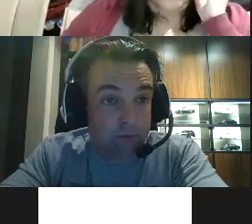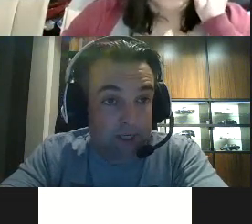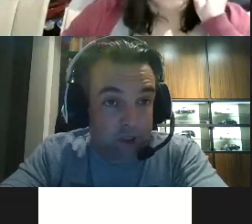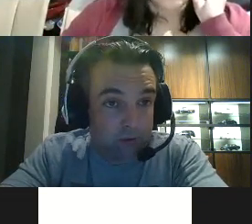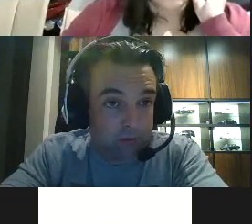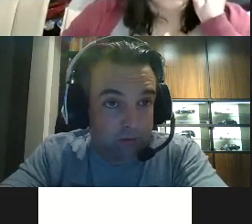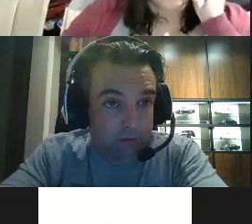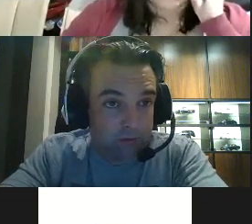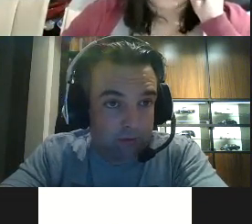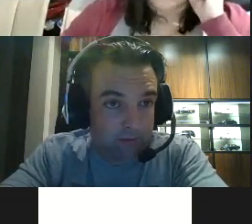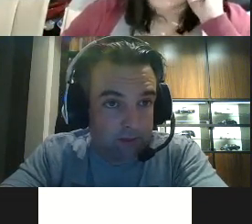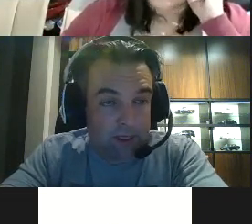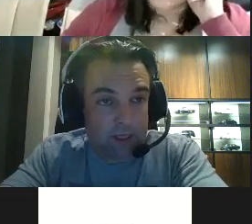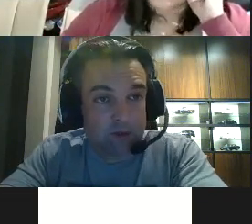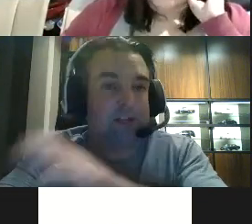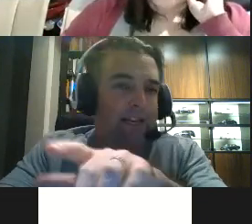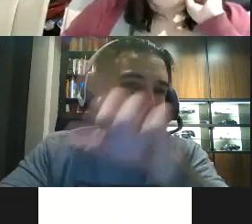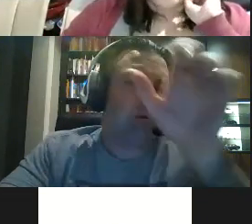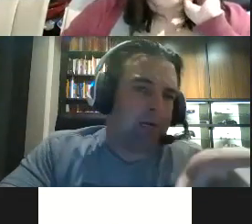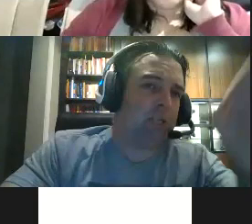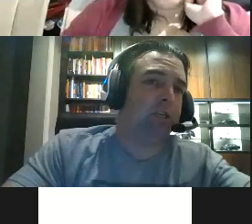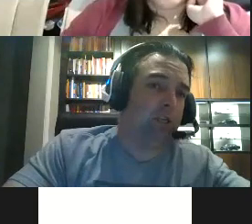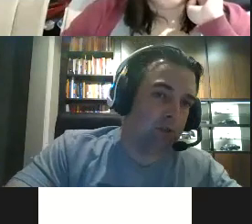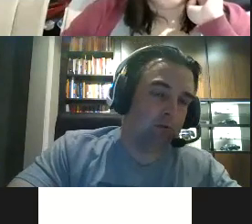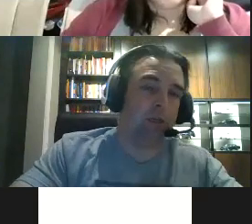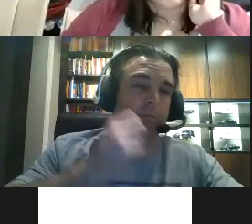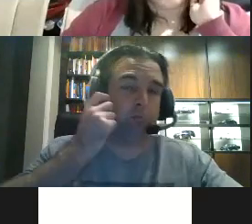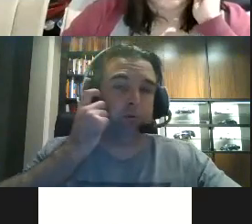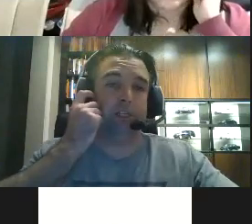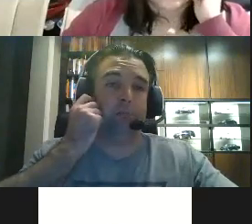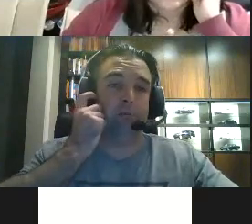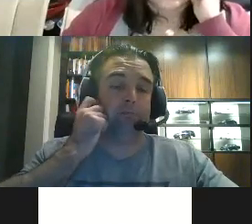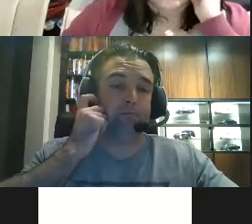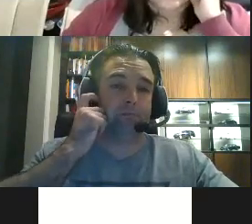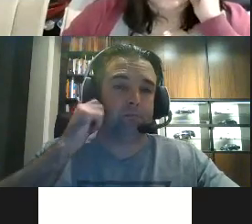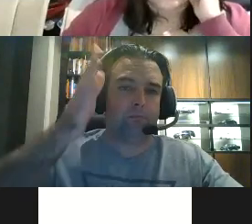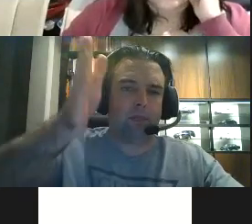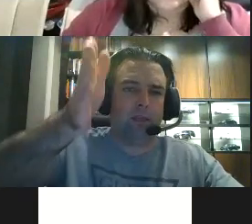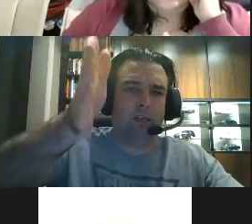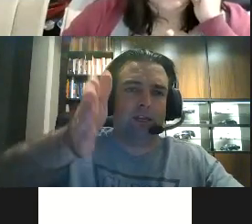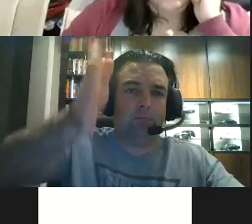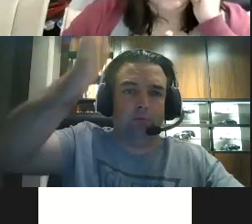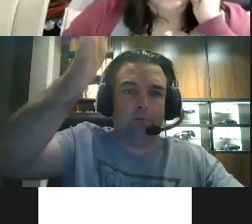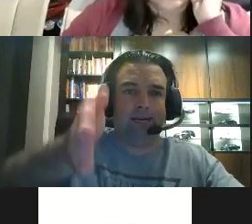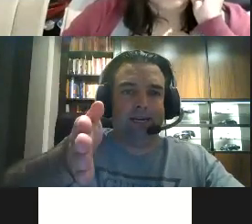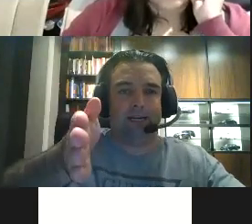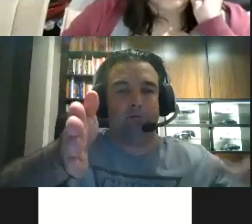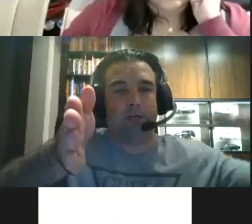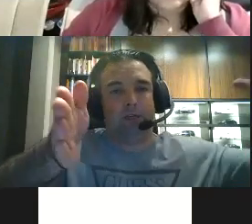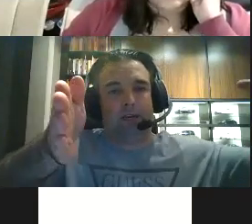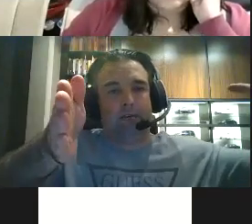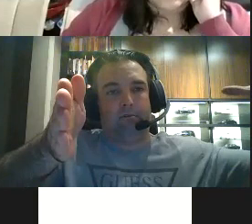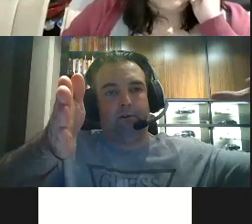Tipo o Brumadinho. Só que lá era uma barragem de rejeito. Mas, por exemplo, Itaipu, barreia